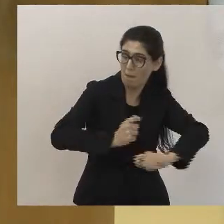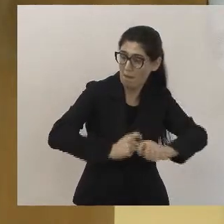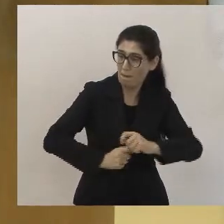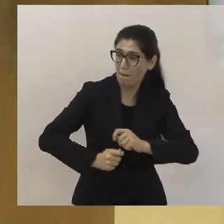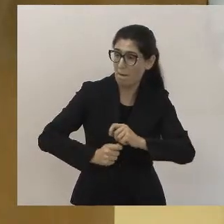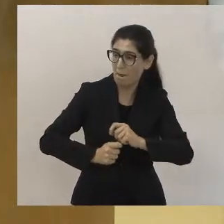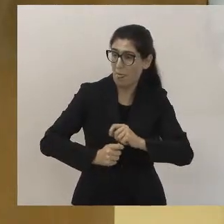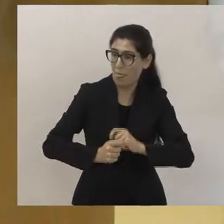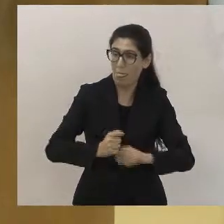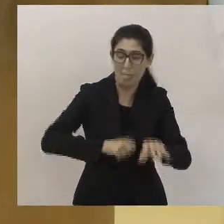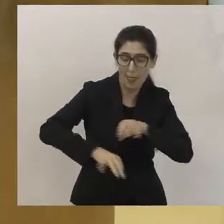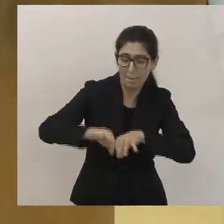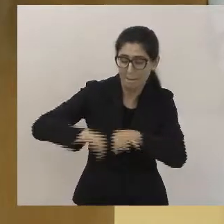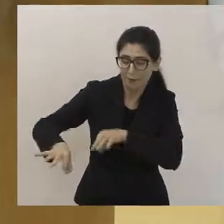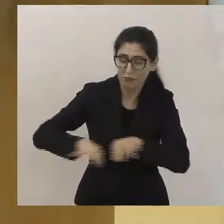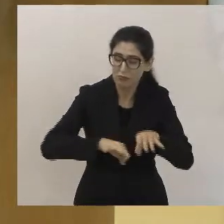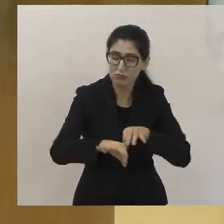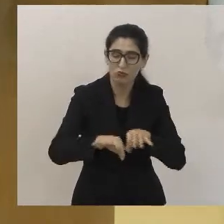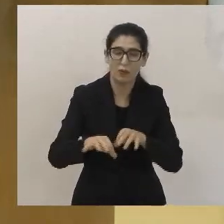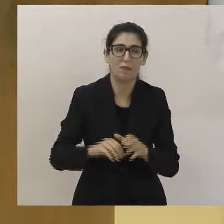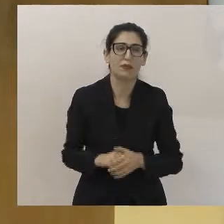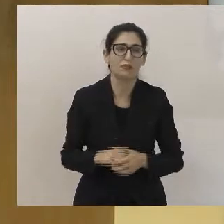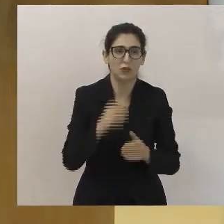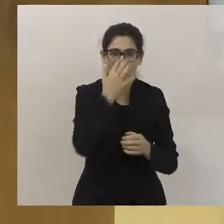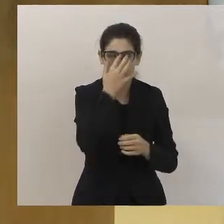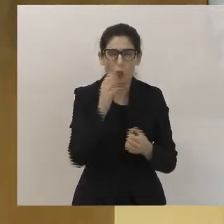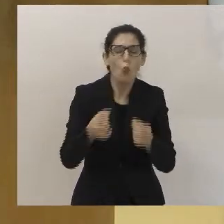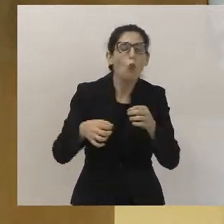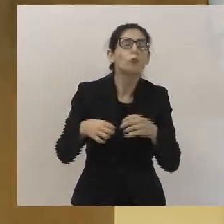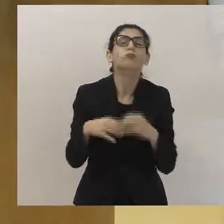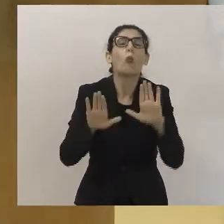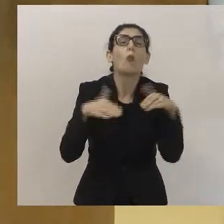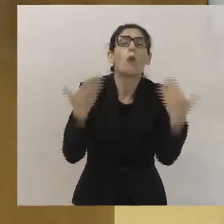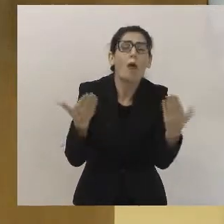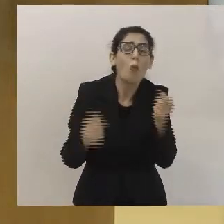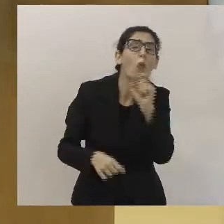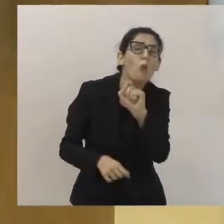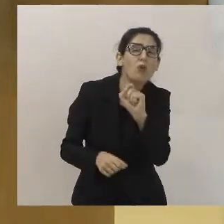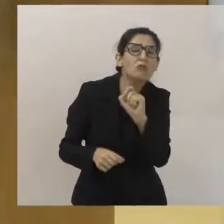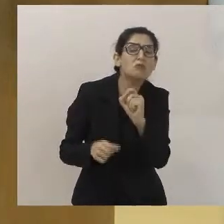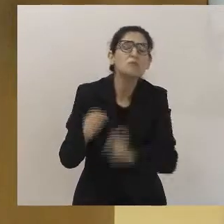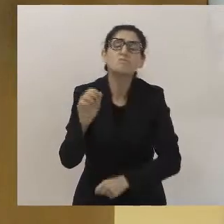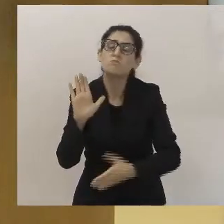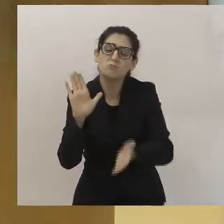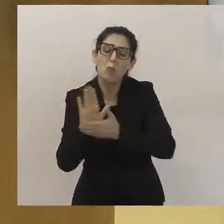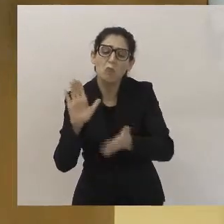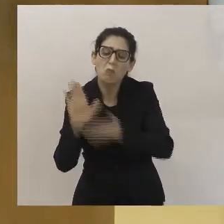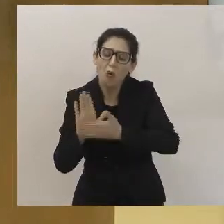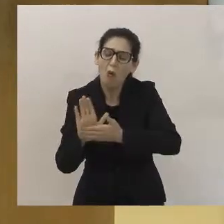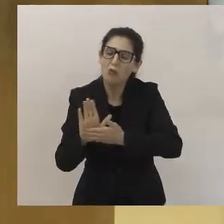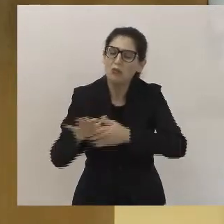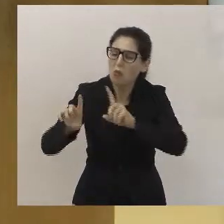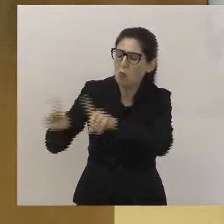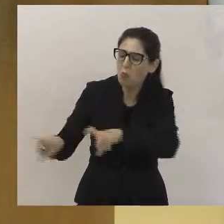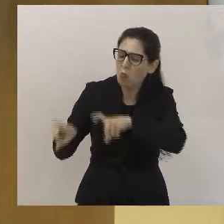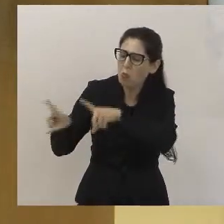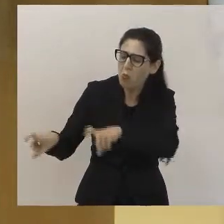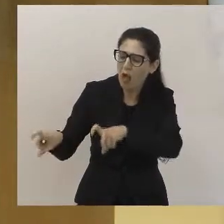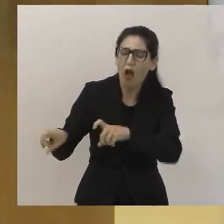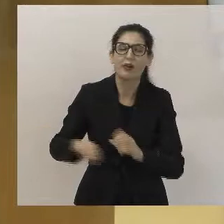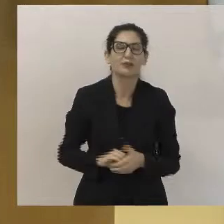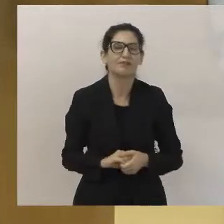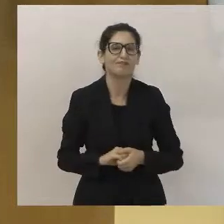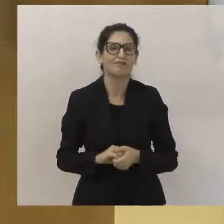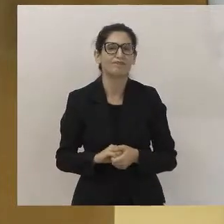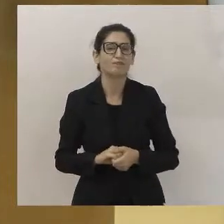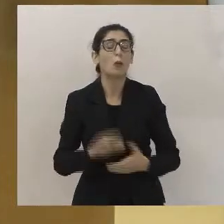planejamento que a secretaria de planejamento fez para a área rural bola pra mim qual foi o